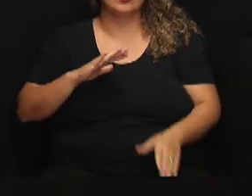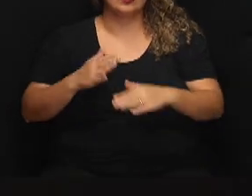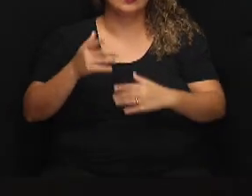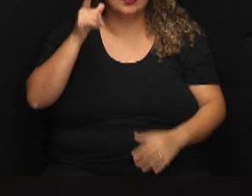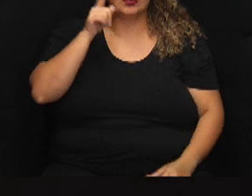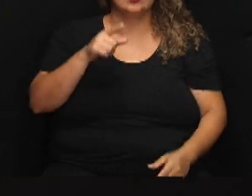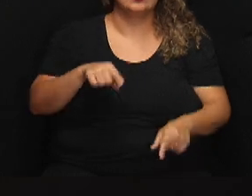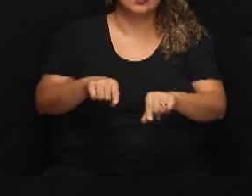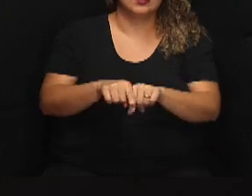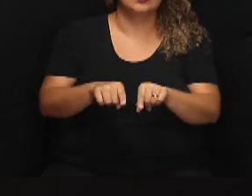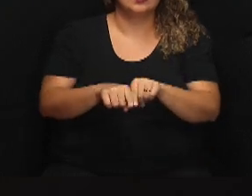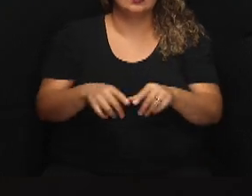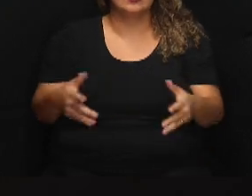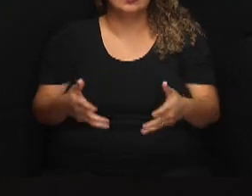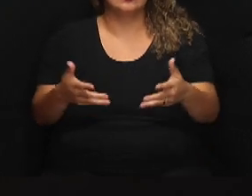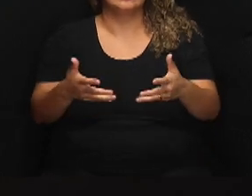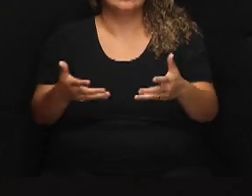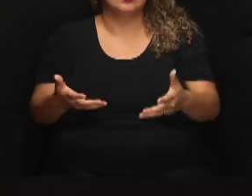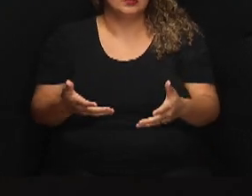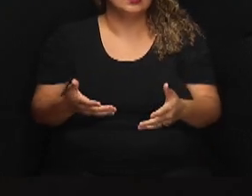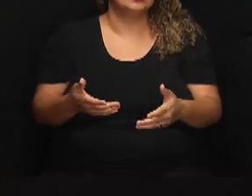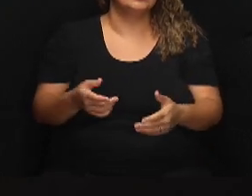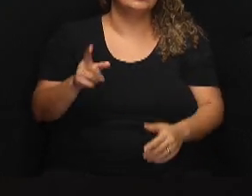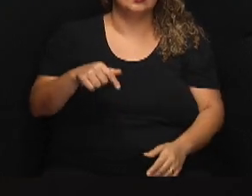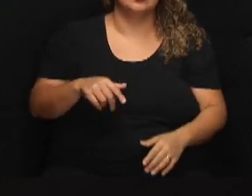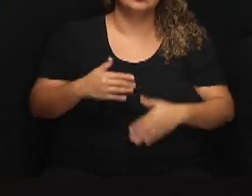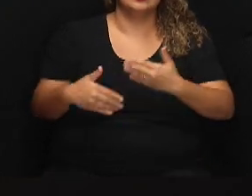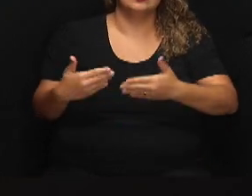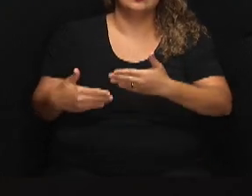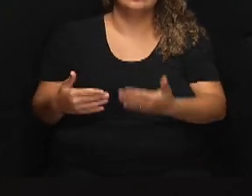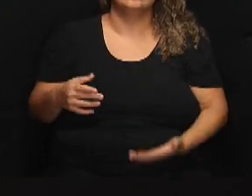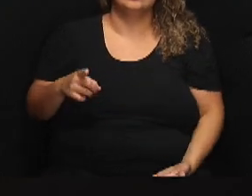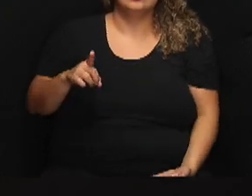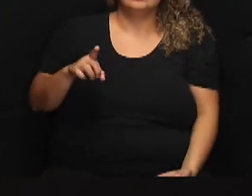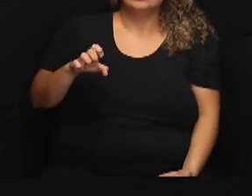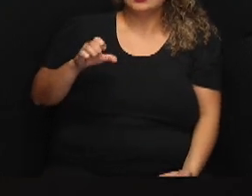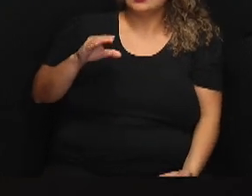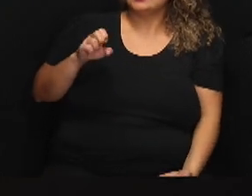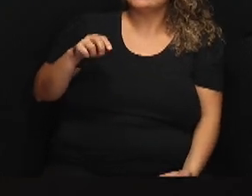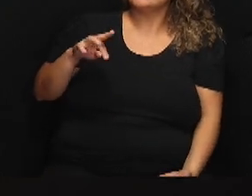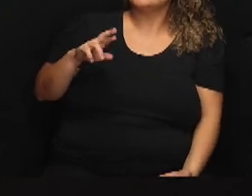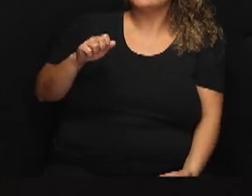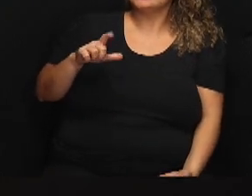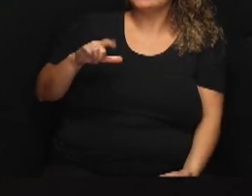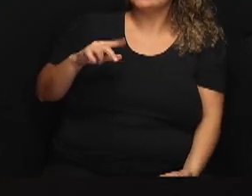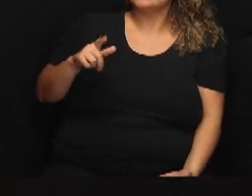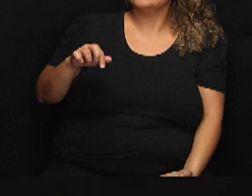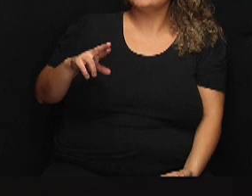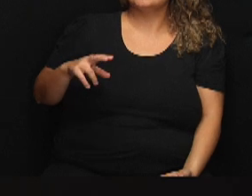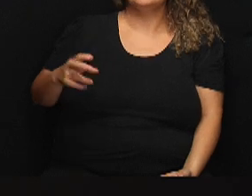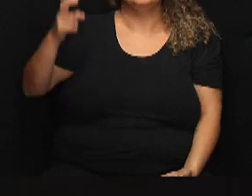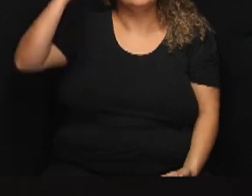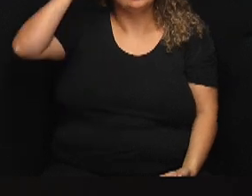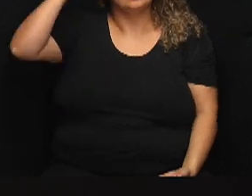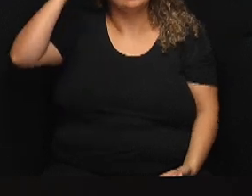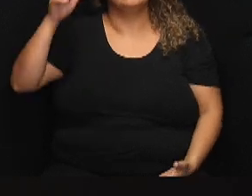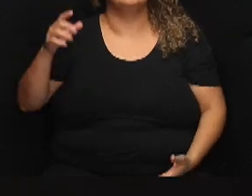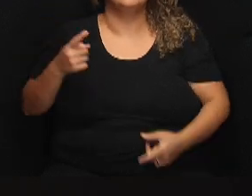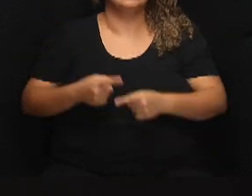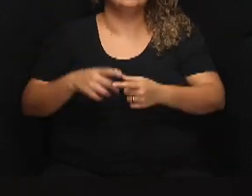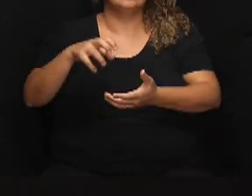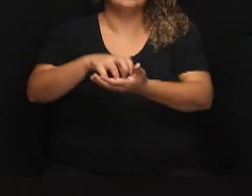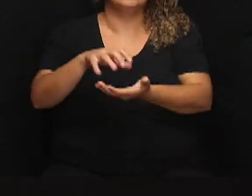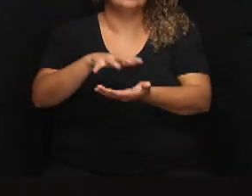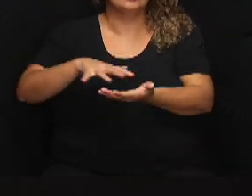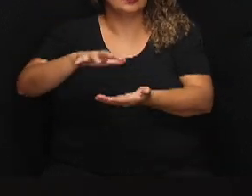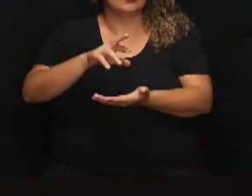consegue também fomentar essas iniciativas, que é esse processo de descentralizar a cultura, porque ela fica muito concentrada nos equipamentos que são na